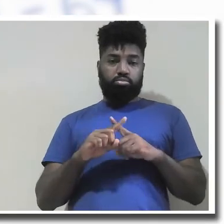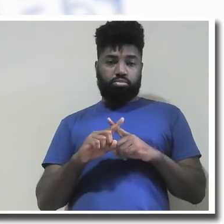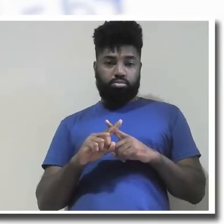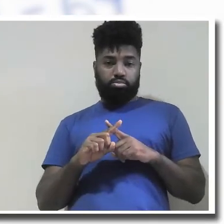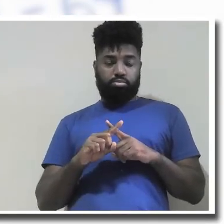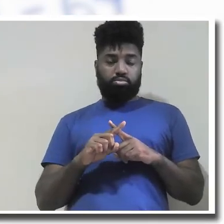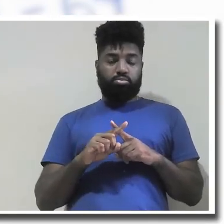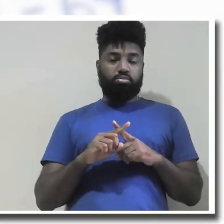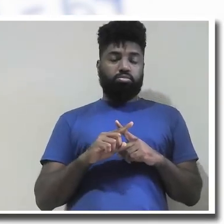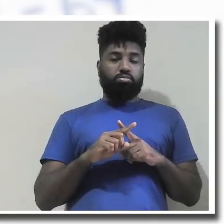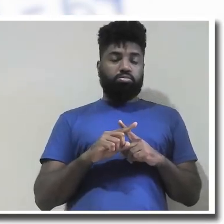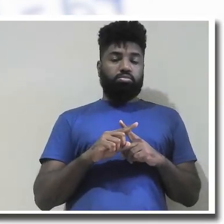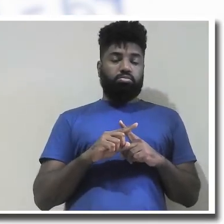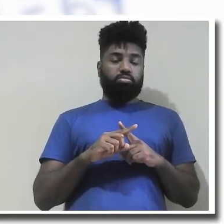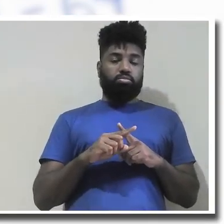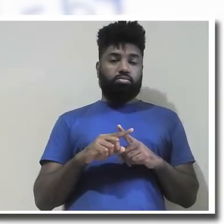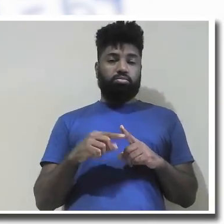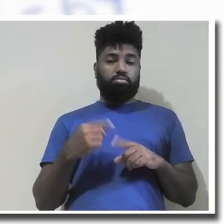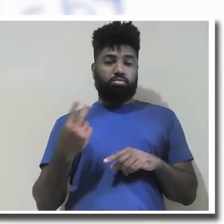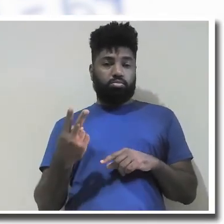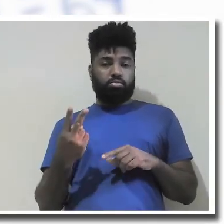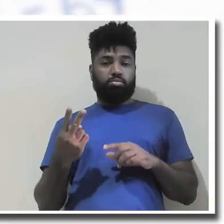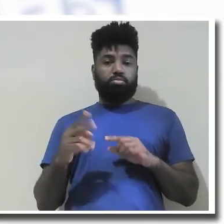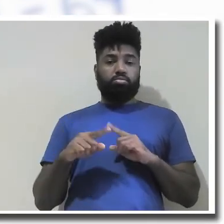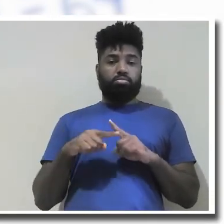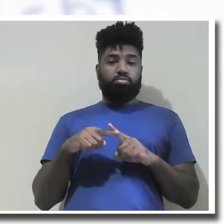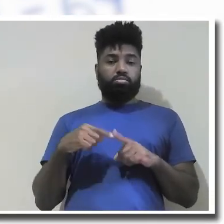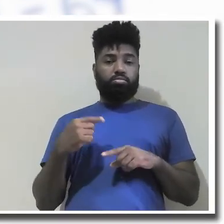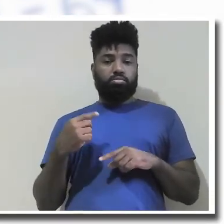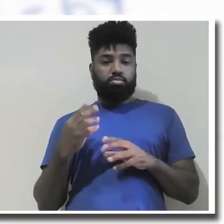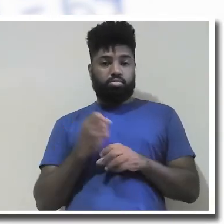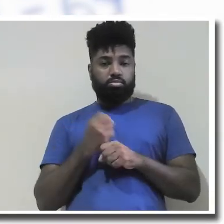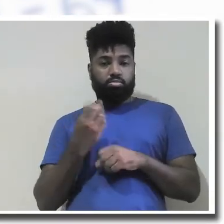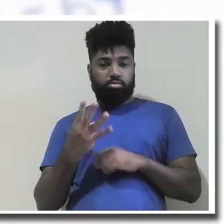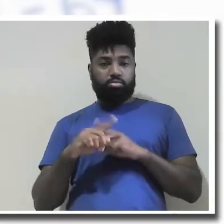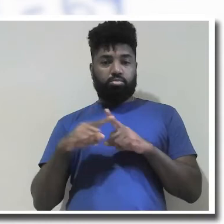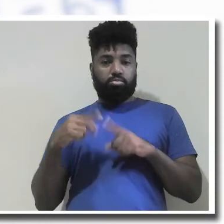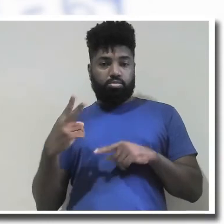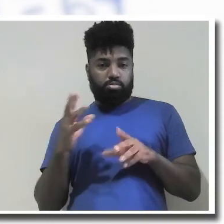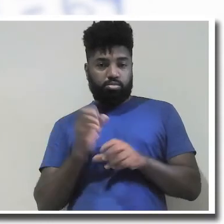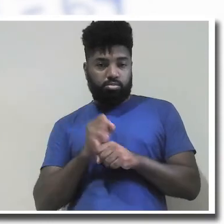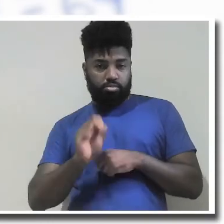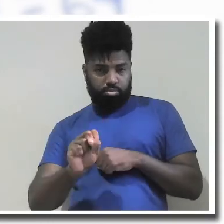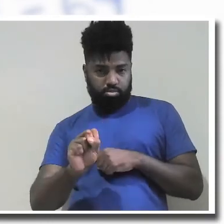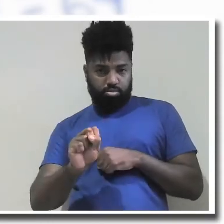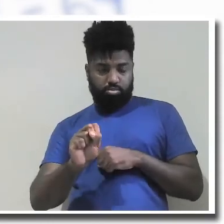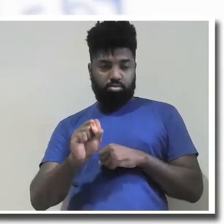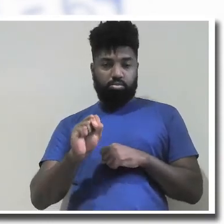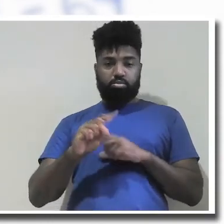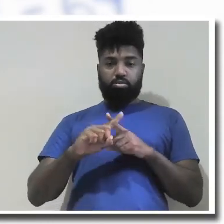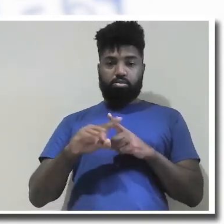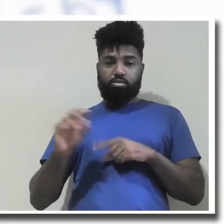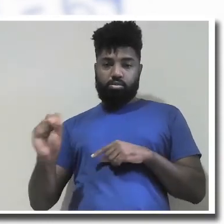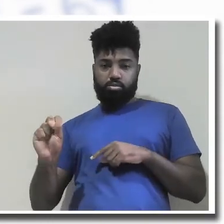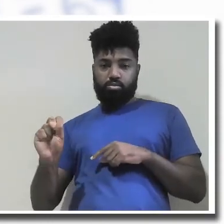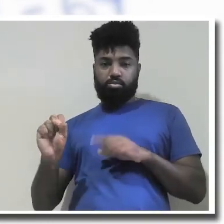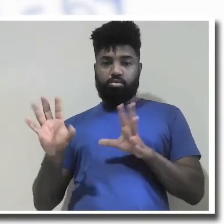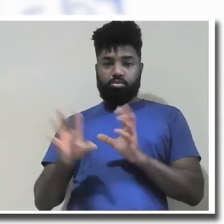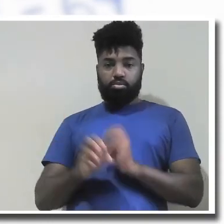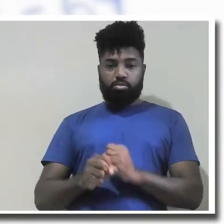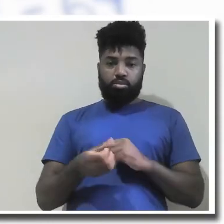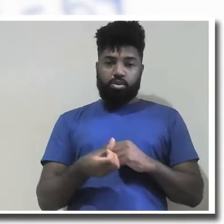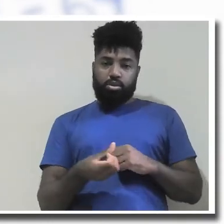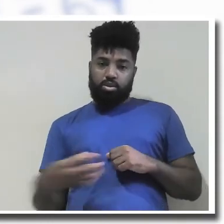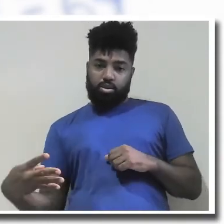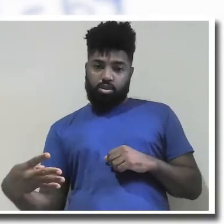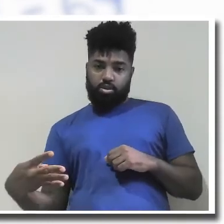Vezes 2 vezes 2, 4 vezes 2, 8. 8 vezes 8,